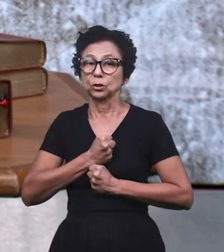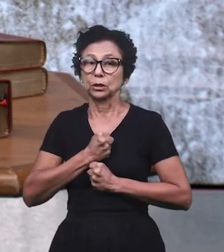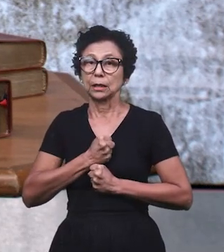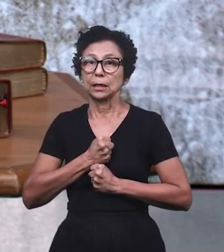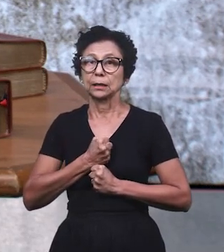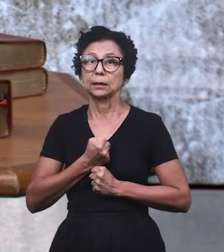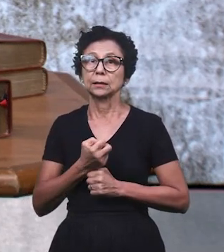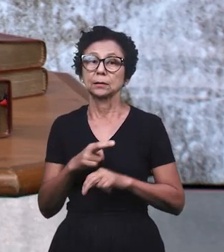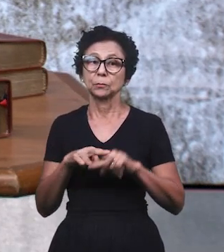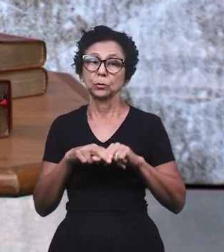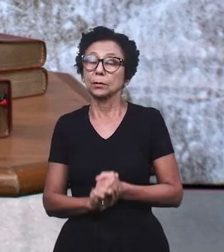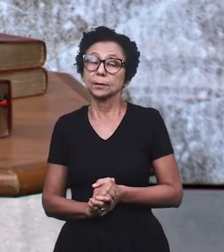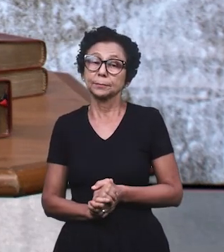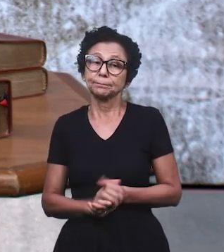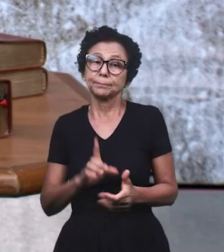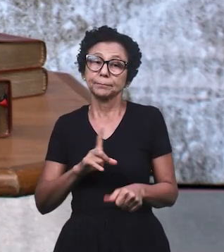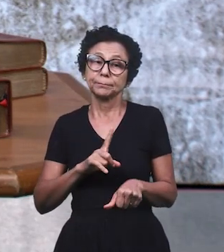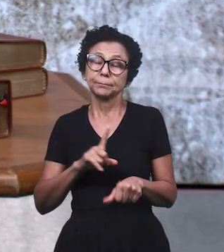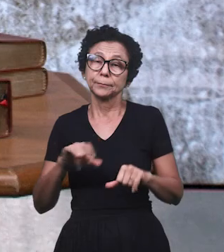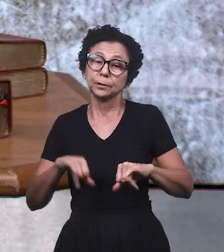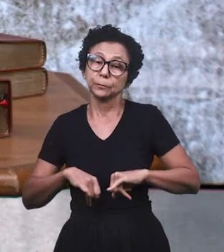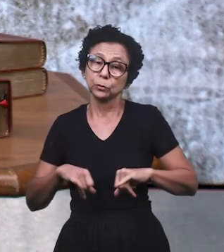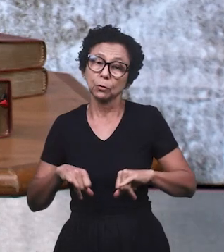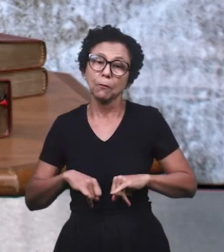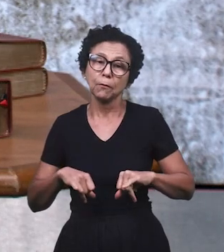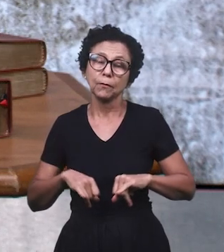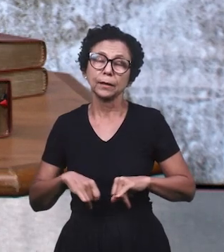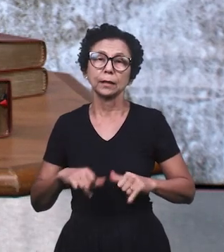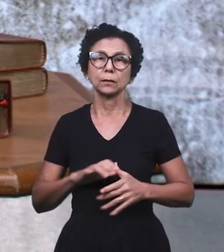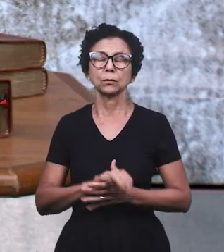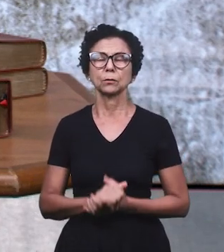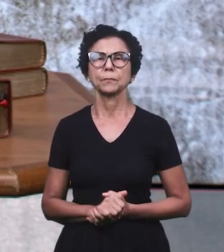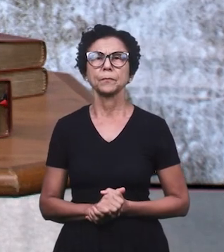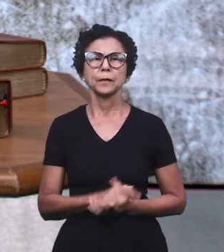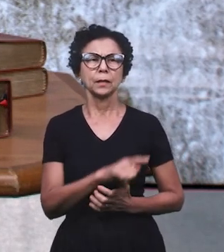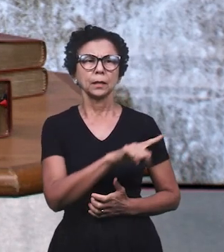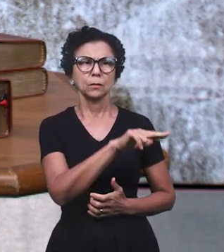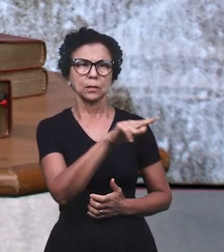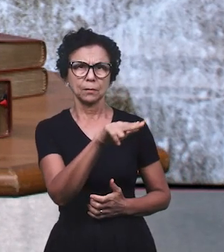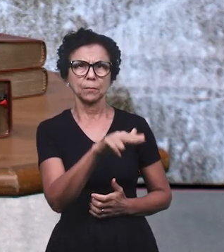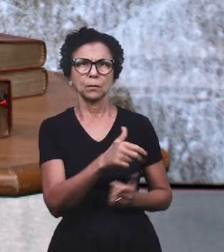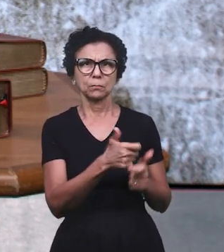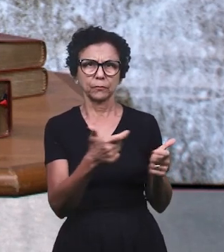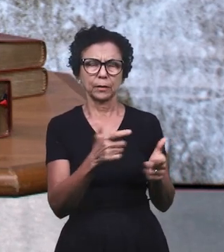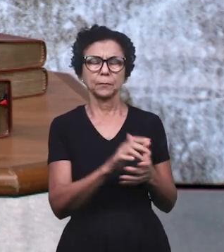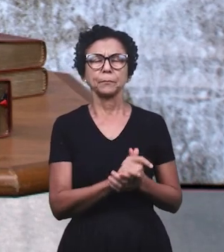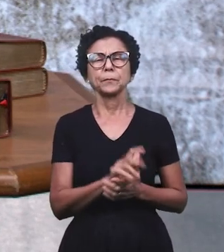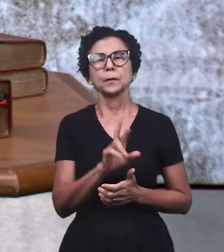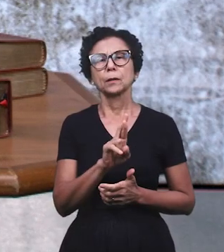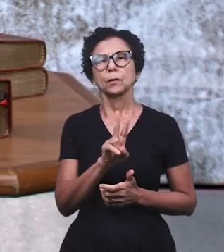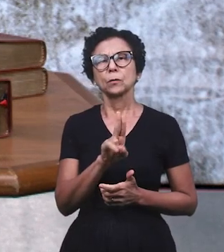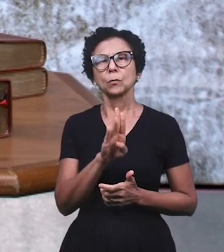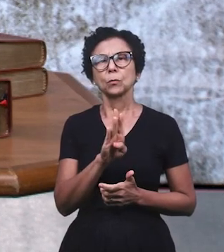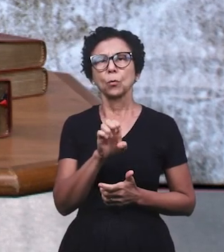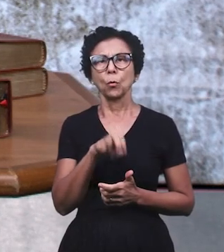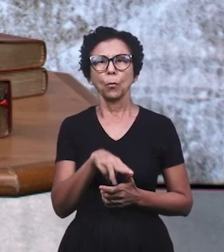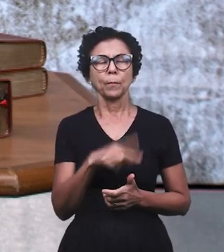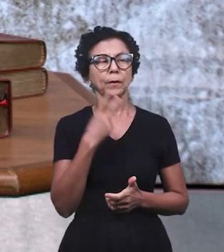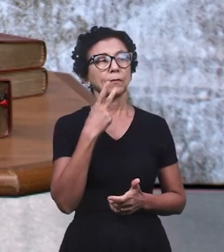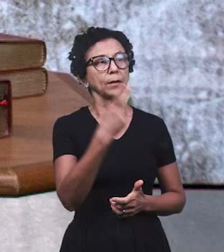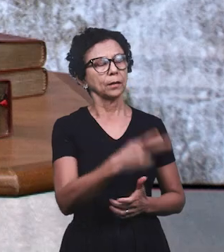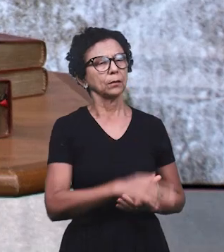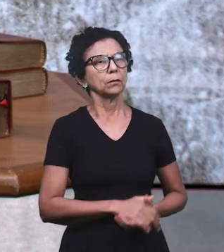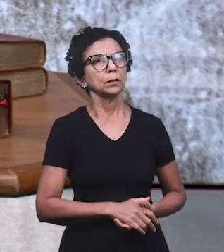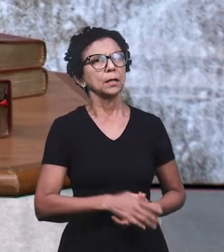nós esta angústia. E Rúben respondeu-lhes dizendo: não vou-lo dizia eu,